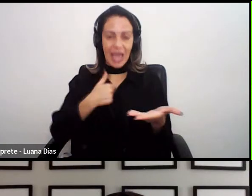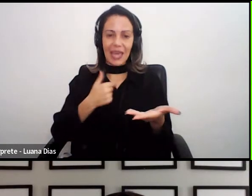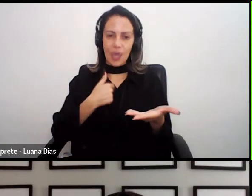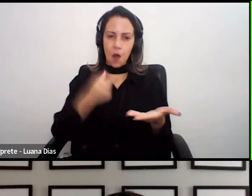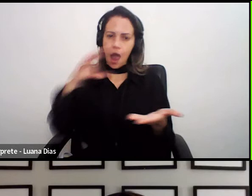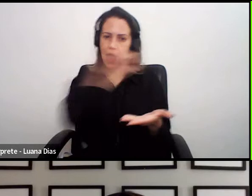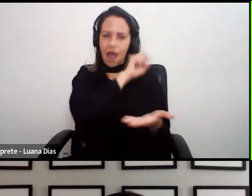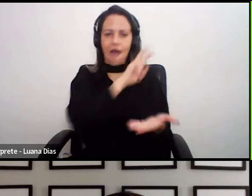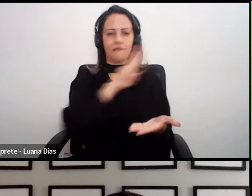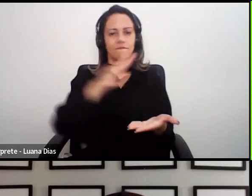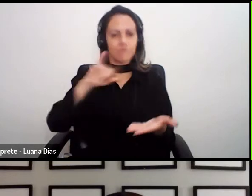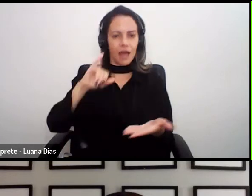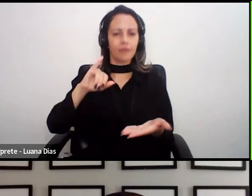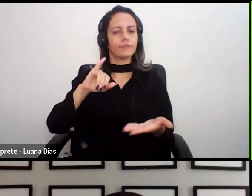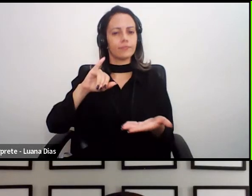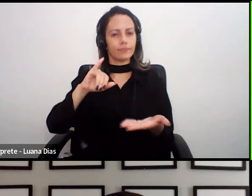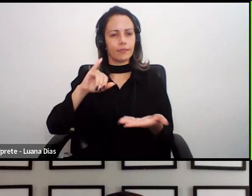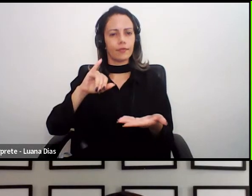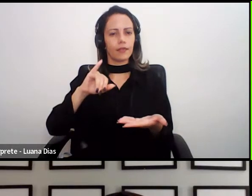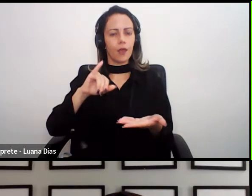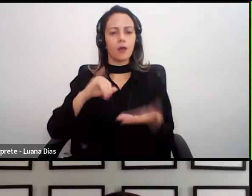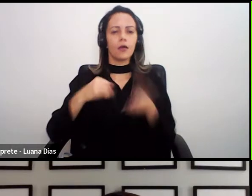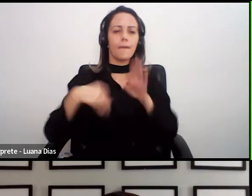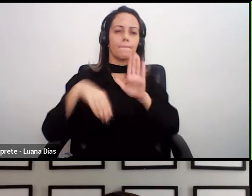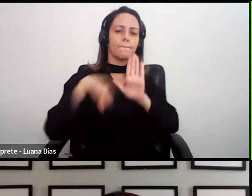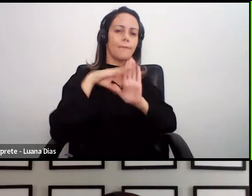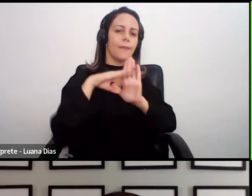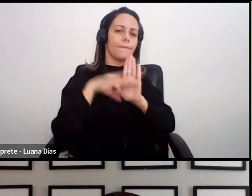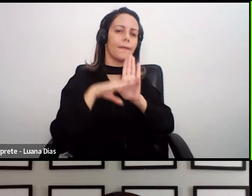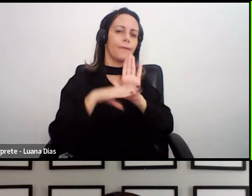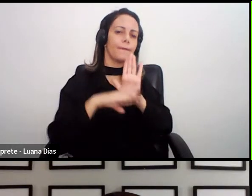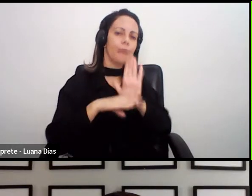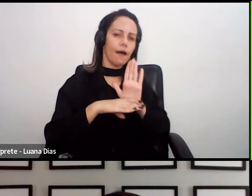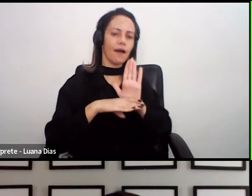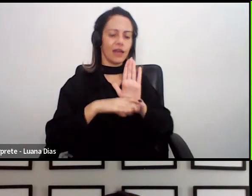fazer uma passagem pelo cronograma. Nós temos